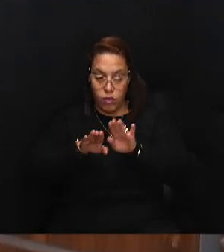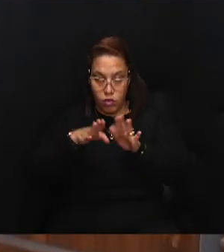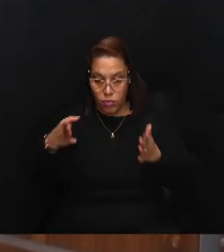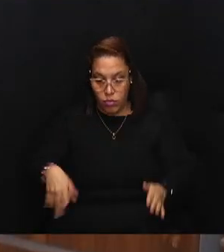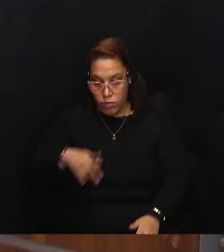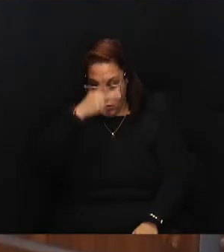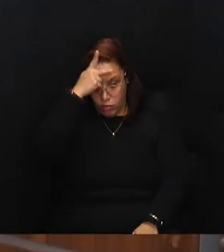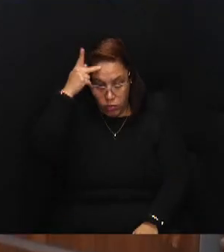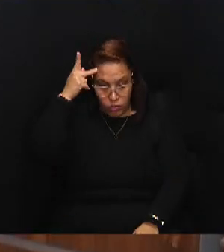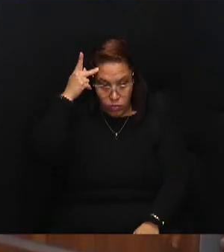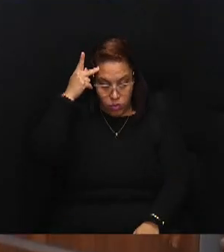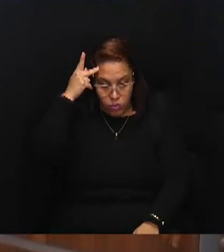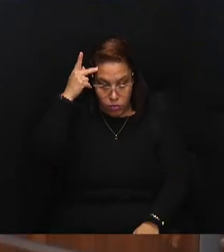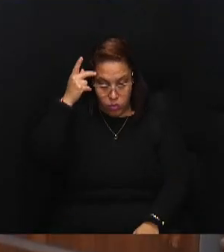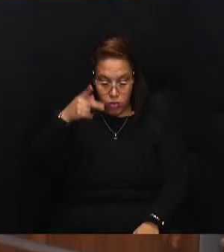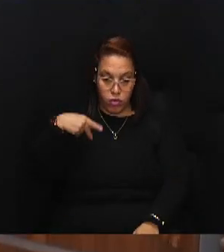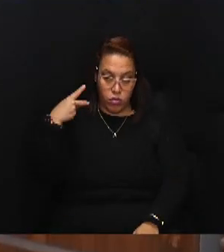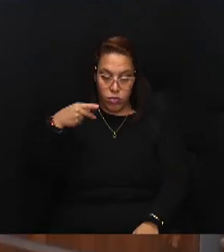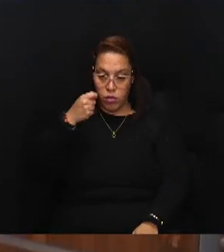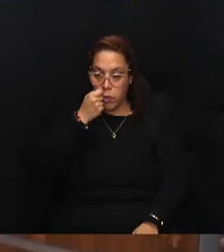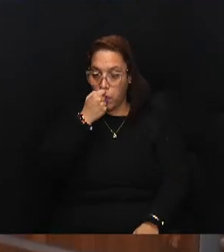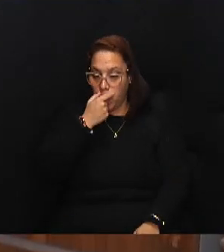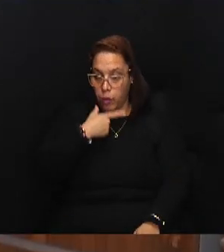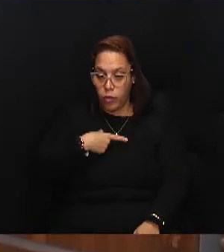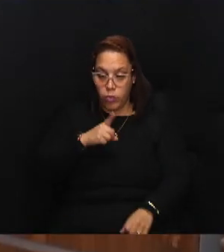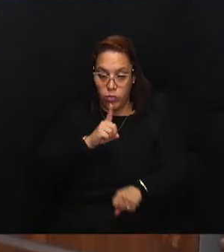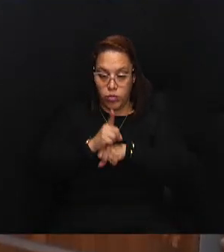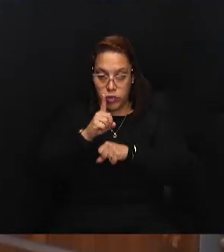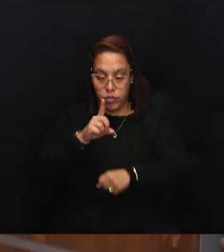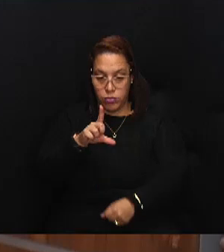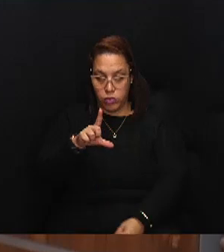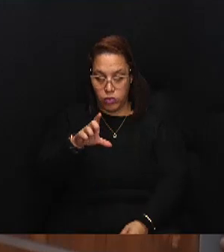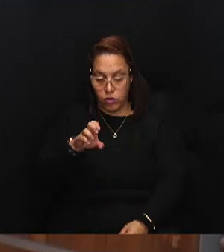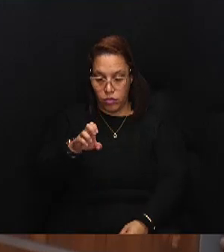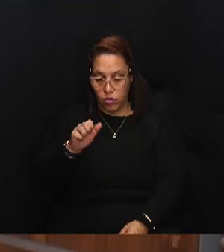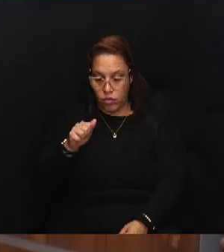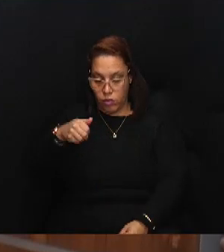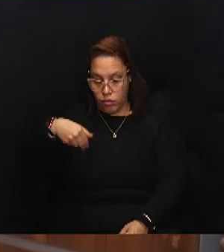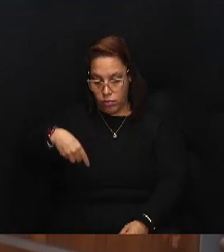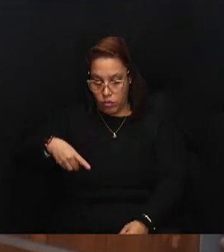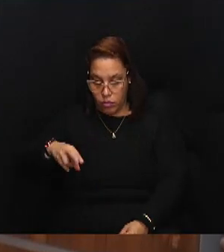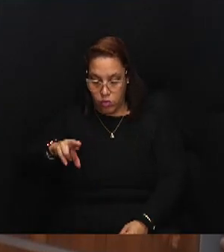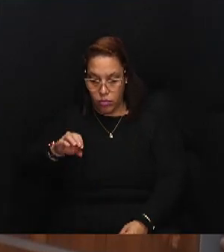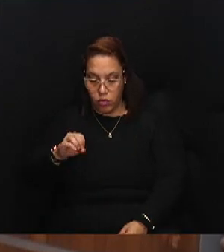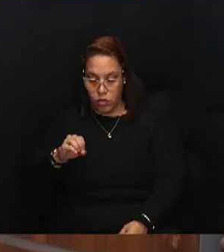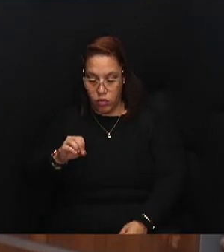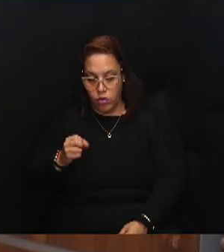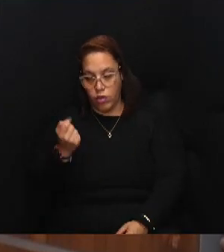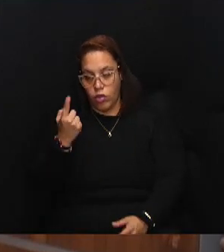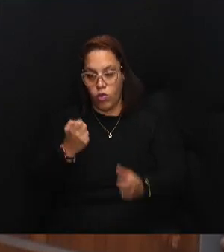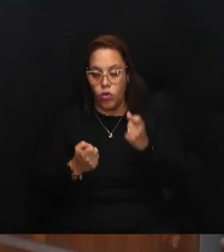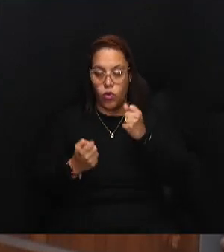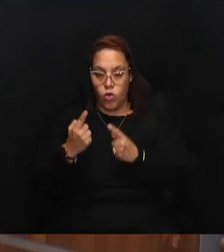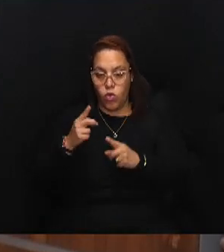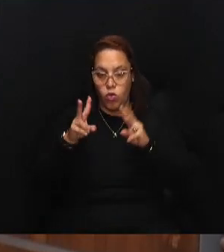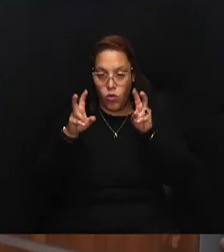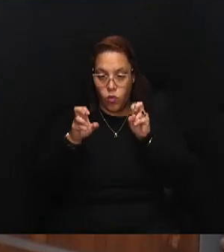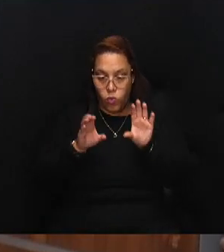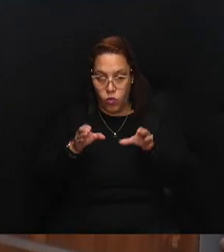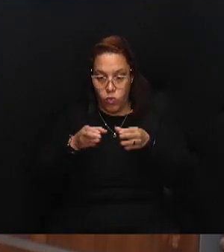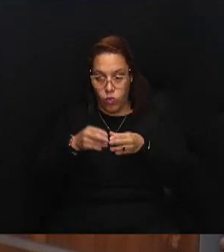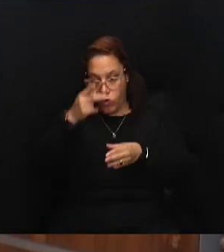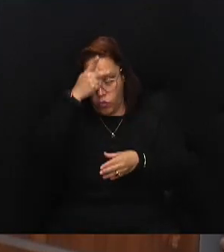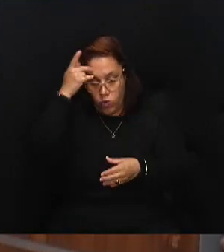pessoa do vereador Marrom. Eu sou o doutor Leandro, componho as comissões da OAB, algumas comissões temáticas, inclusive a comissão da